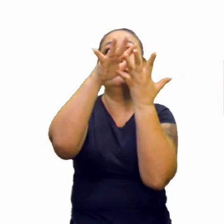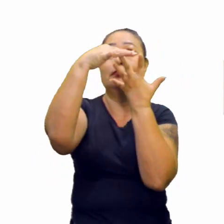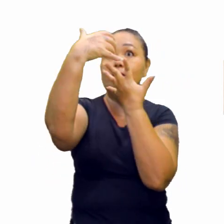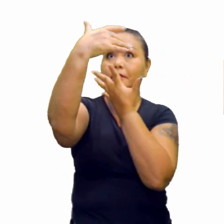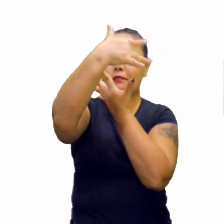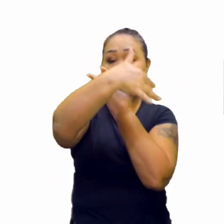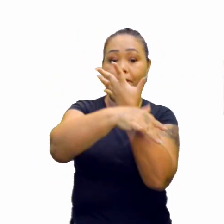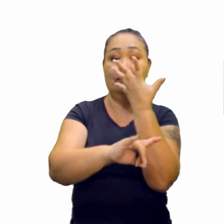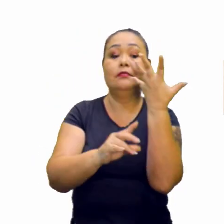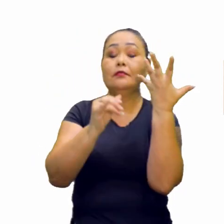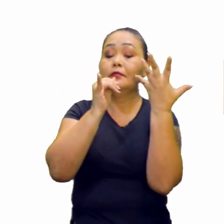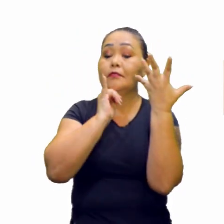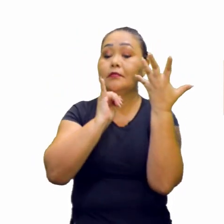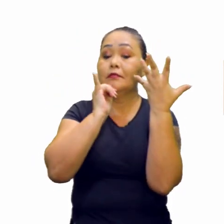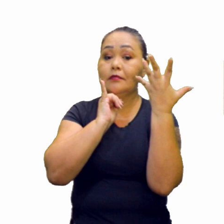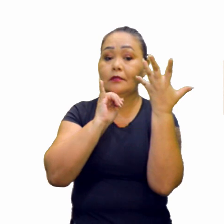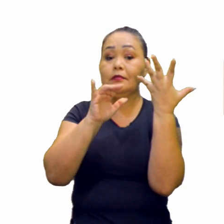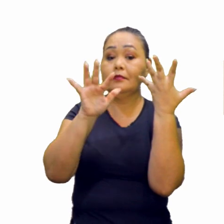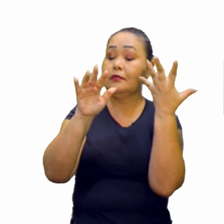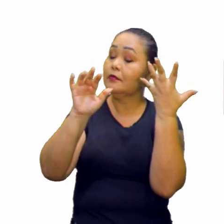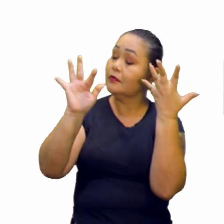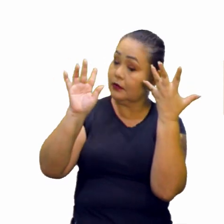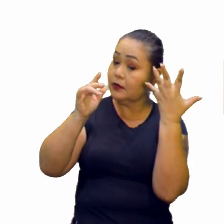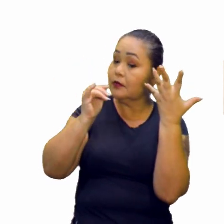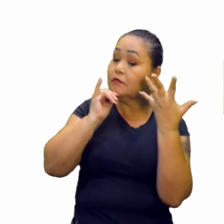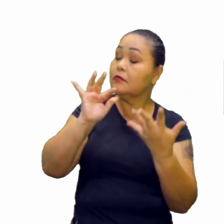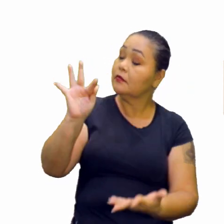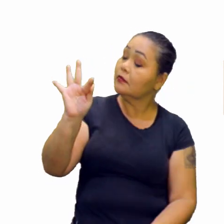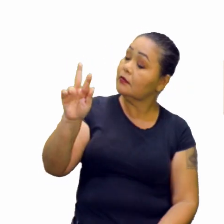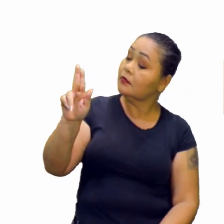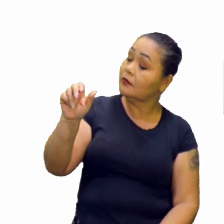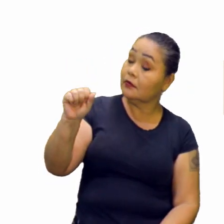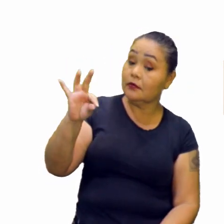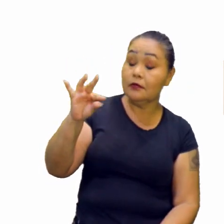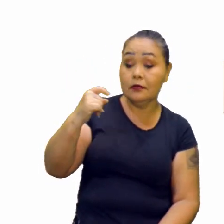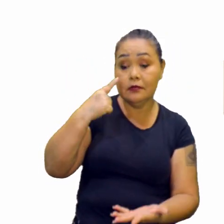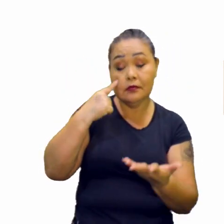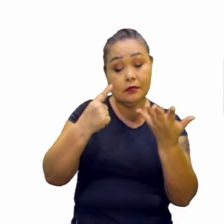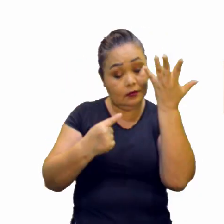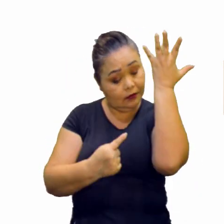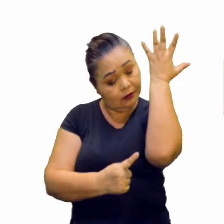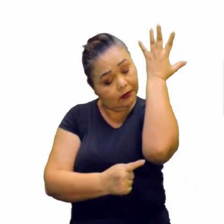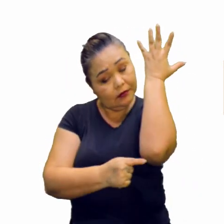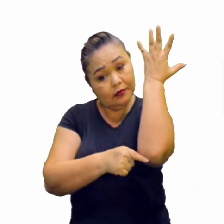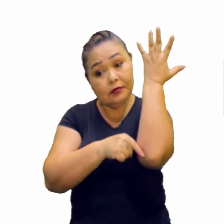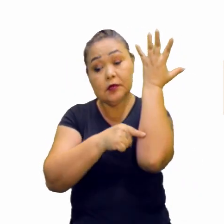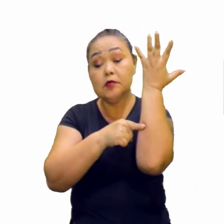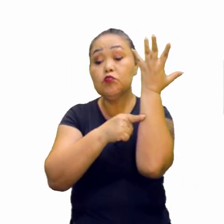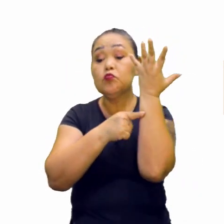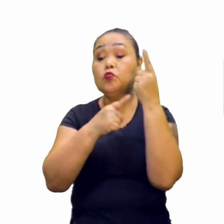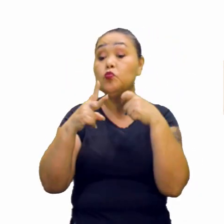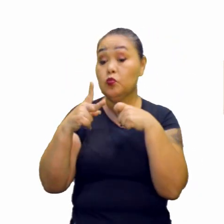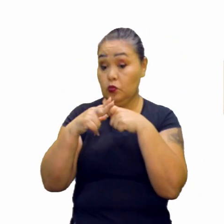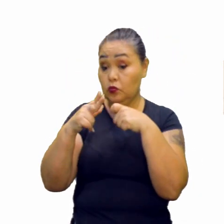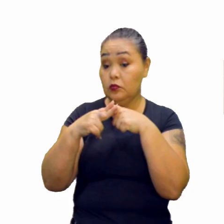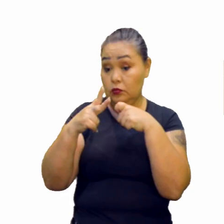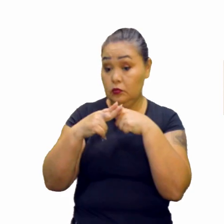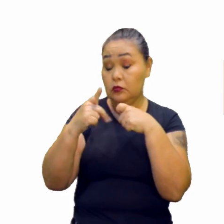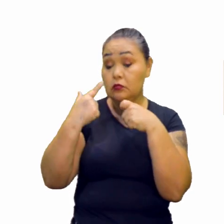esse fuste, pessoal, é quando a gente vê o caule, o cupuaçu, né?